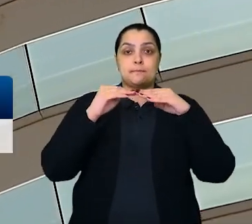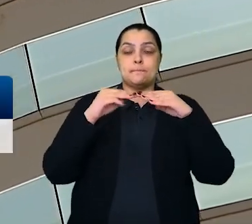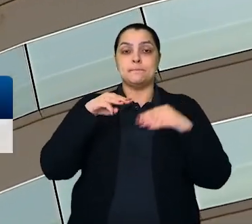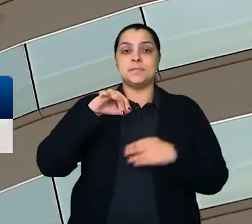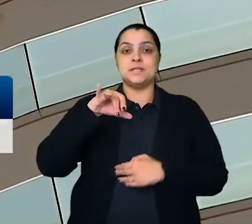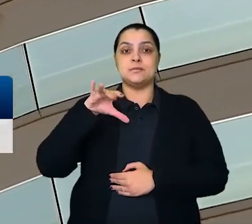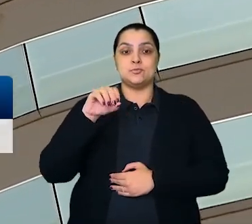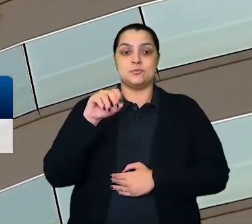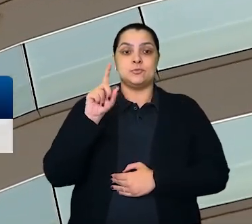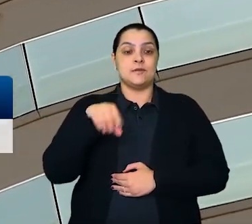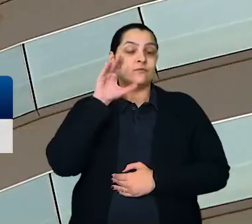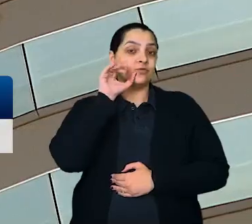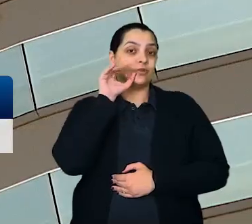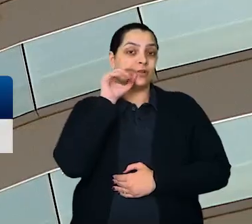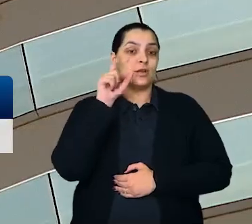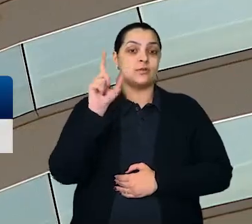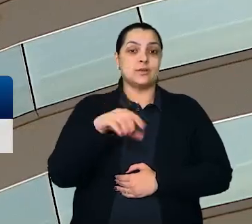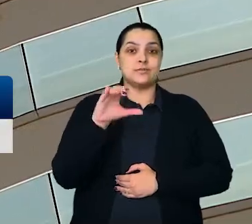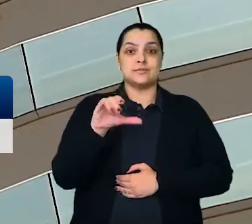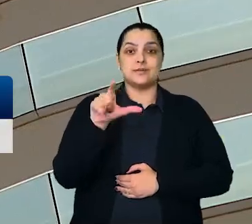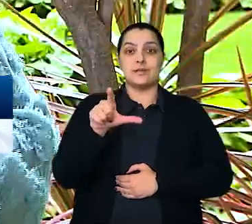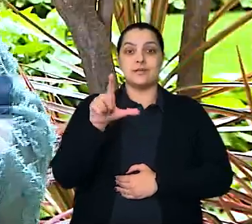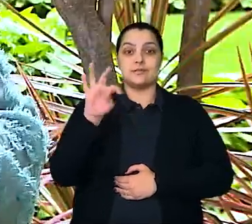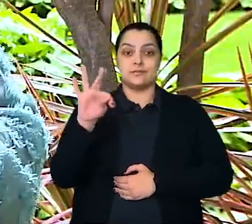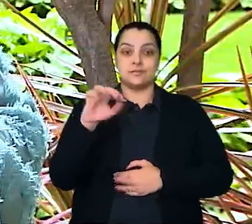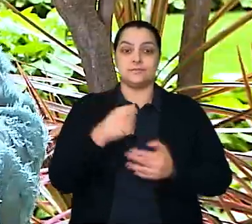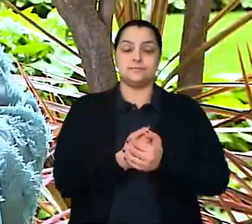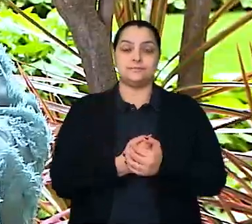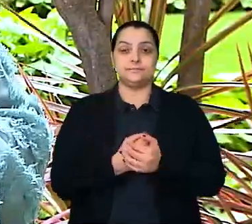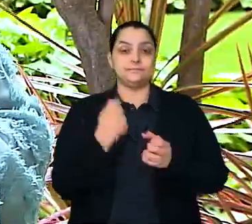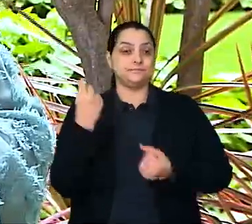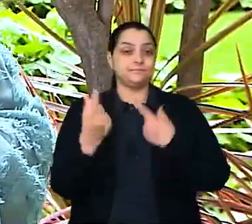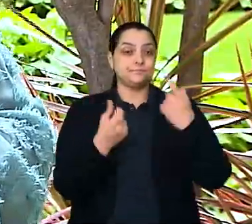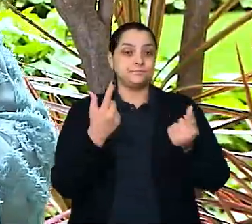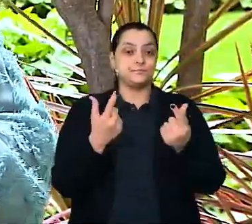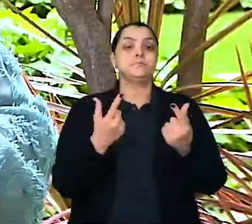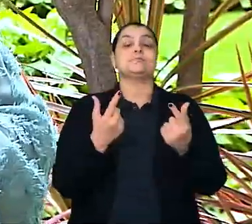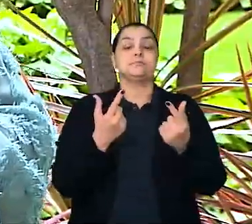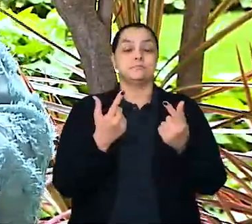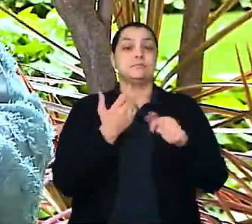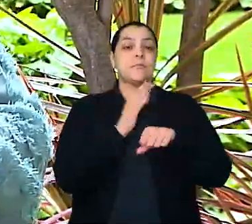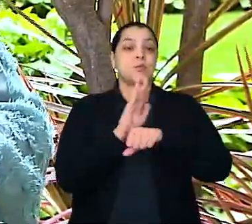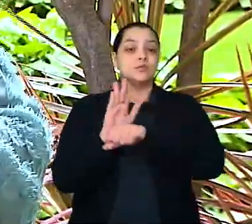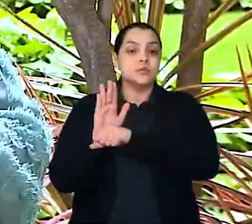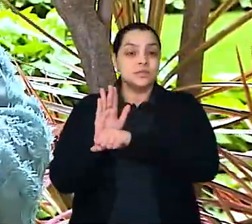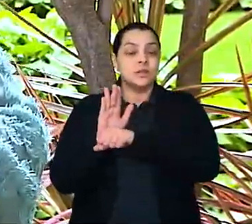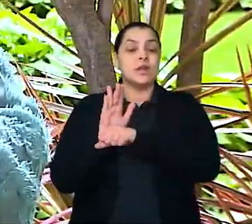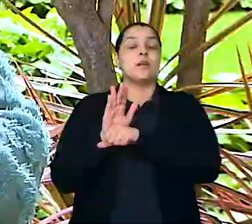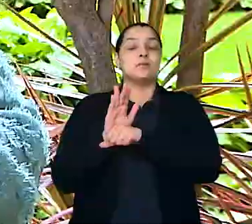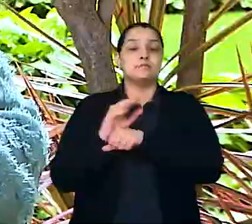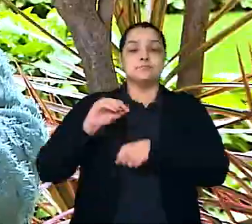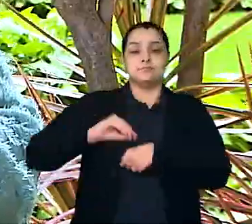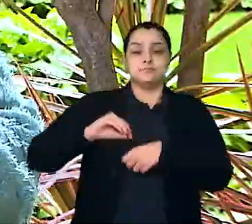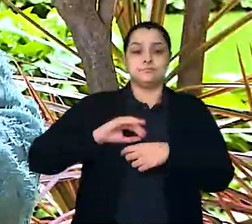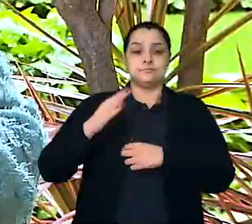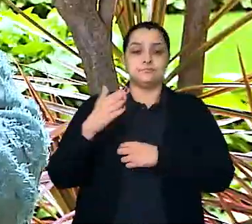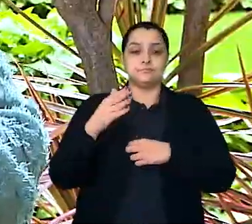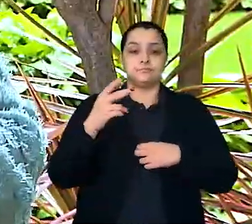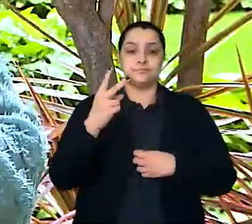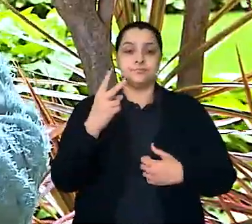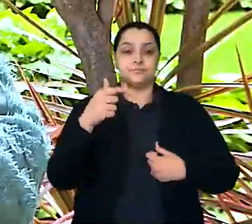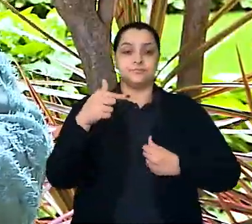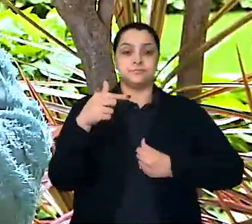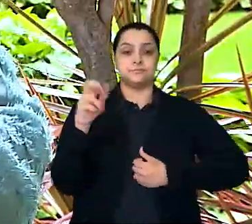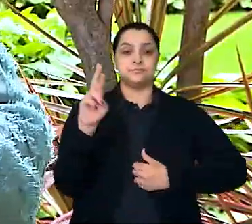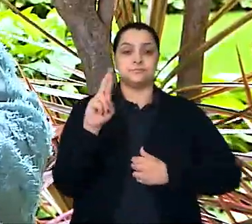públicos contratados pelo regime seletista. Alguns auxiliares de serviço, por exemplo, recebiam pouco mais de R$